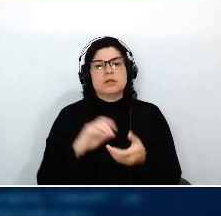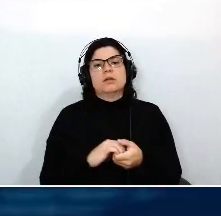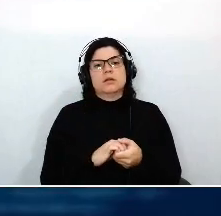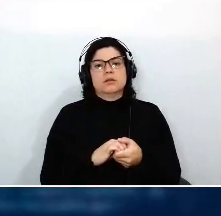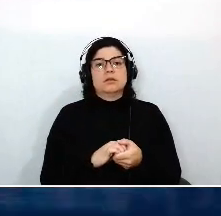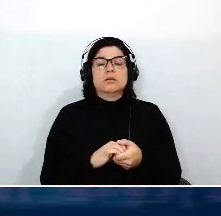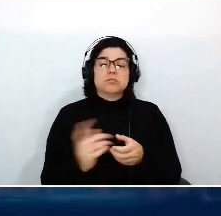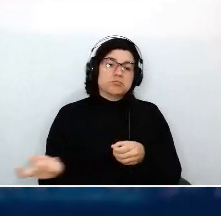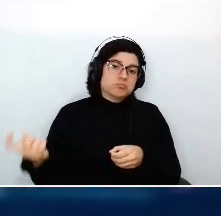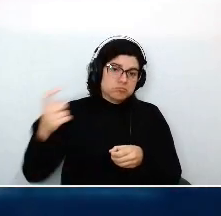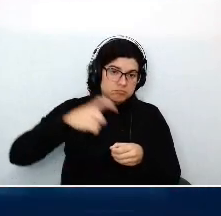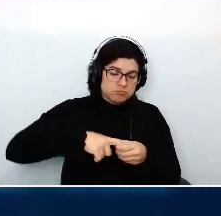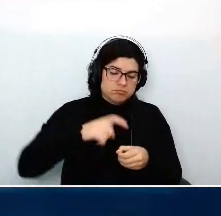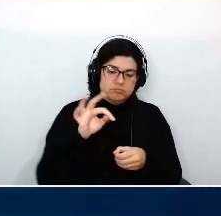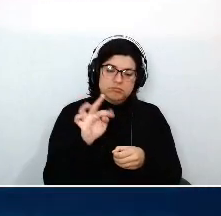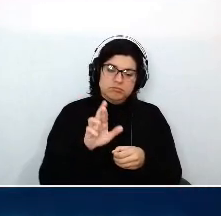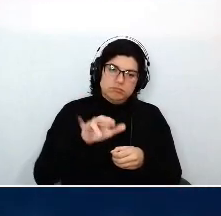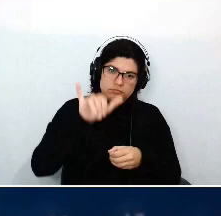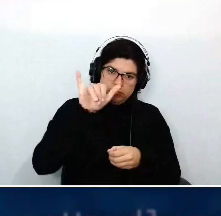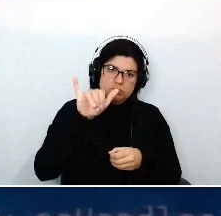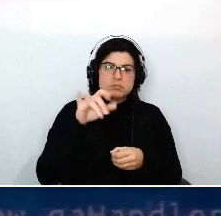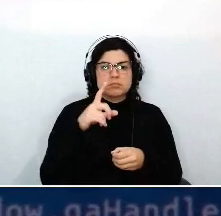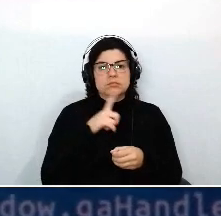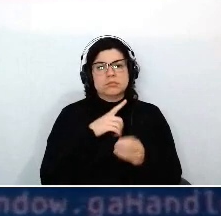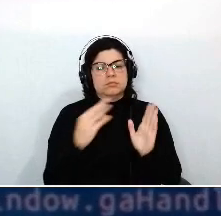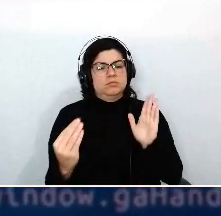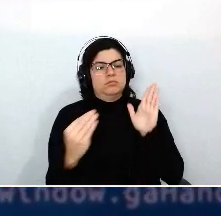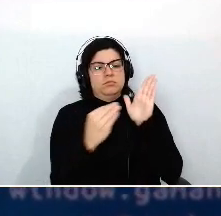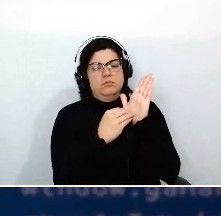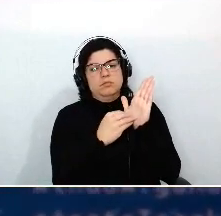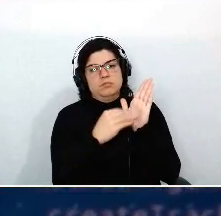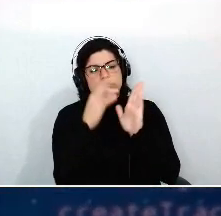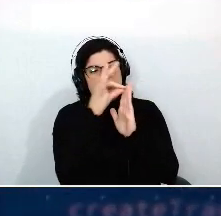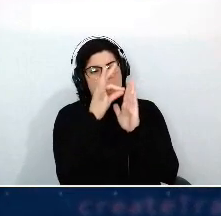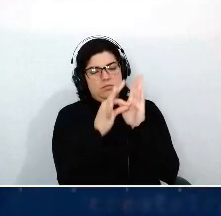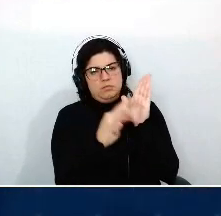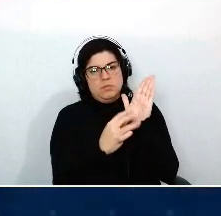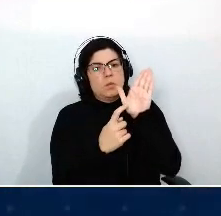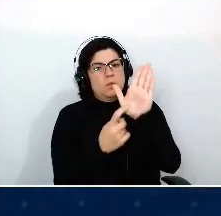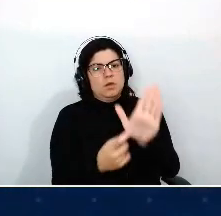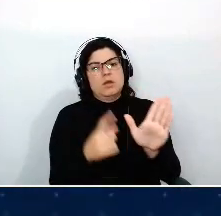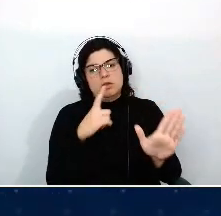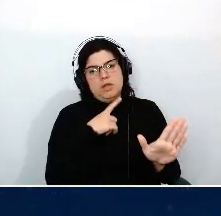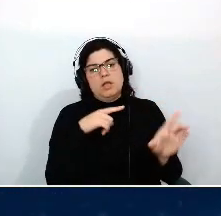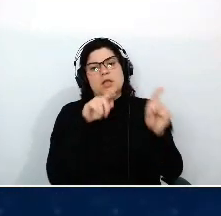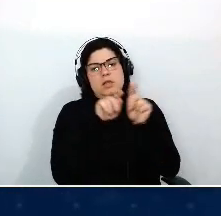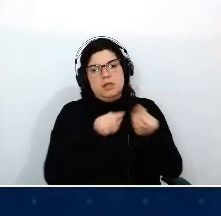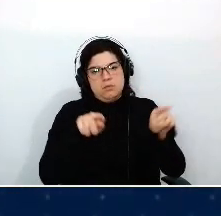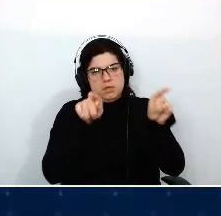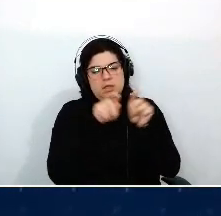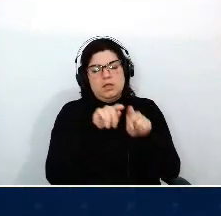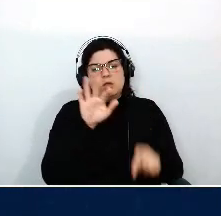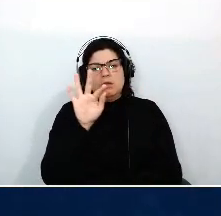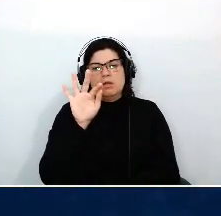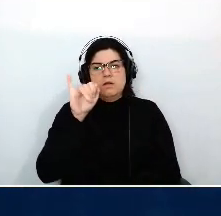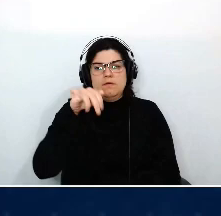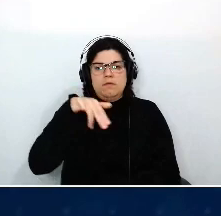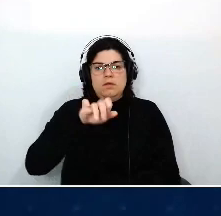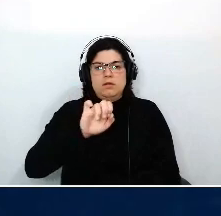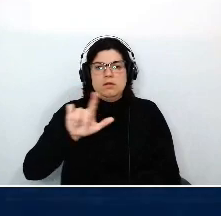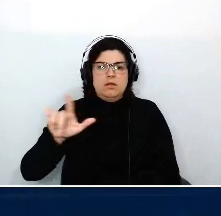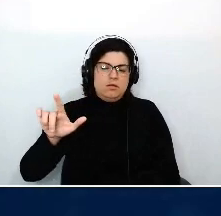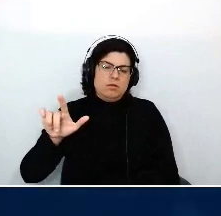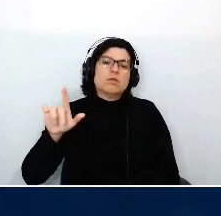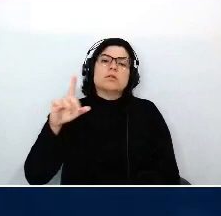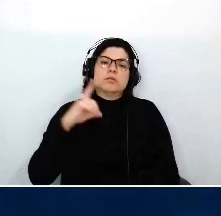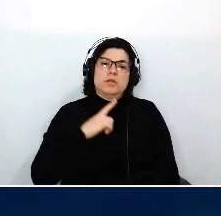new. Se eu passar um try, control, entra ali no catch. É, e eu sempre entro no final ali também. Então, independente, aqui 1 mais 1 vai fazer o evaluate para